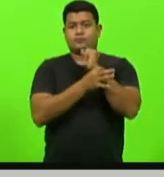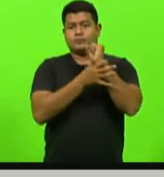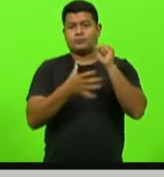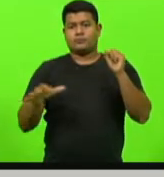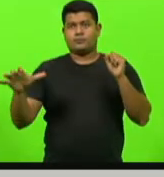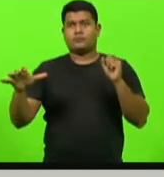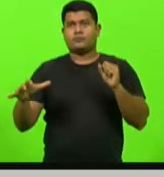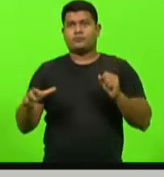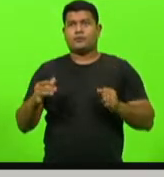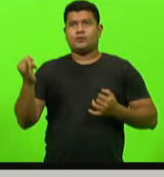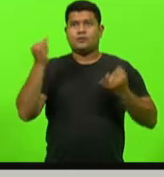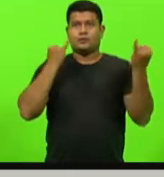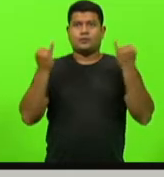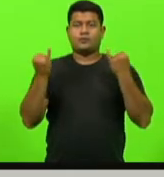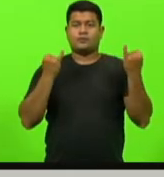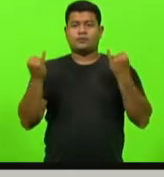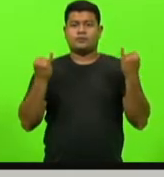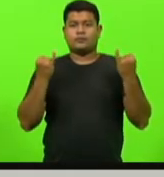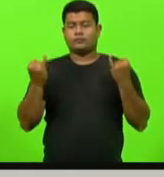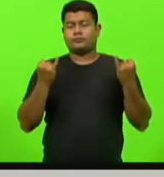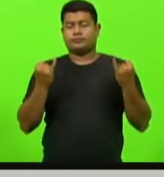informações